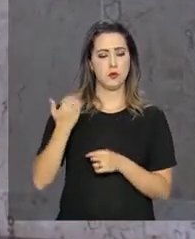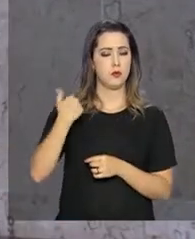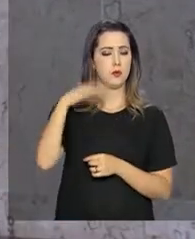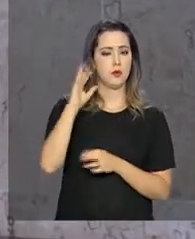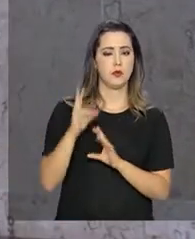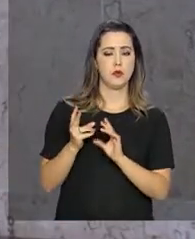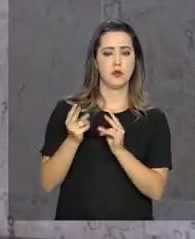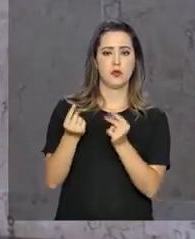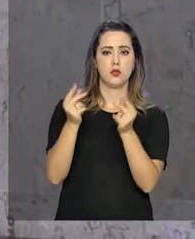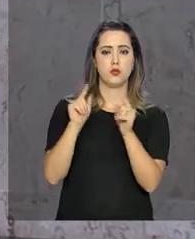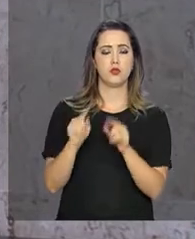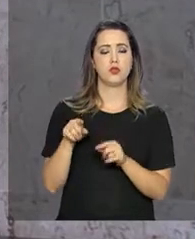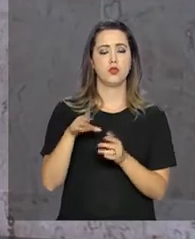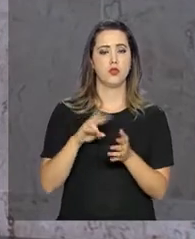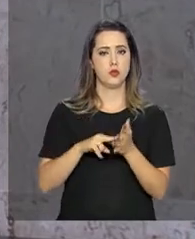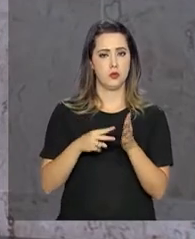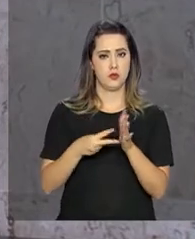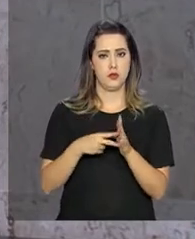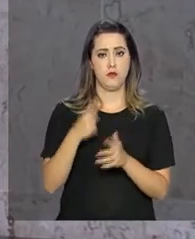restante, que totaliza 1,5